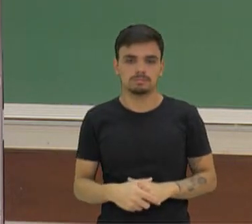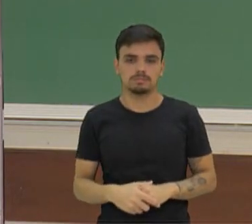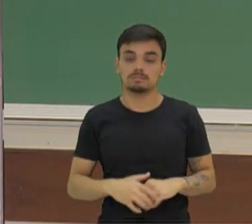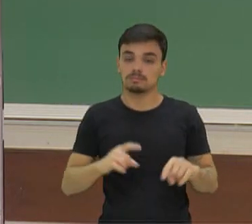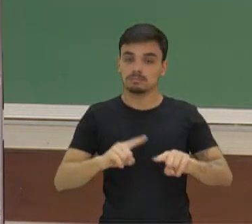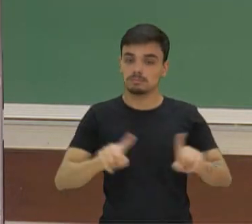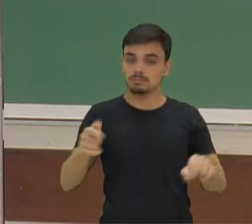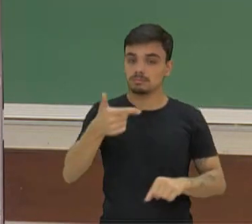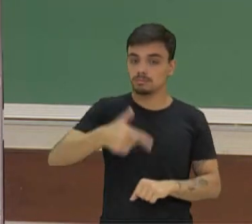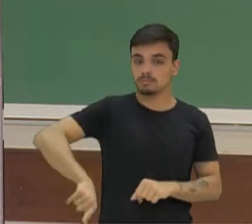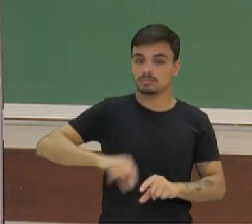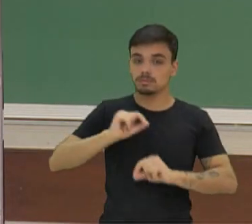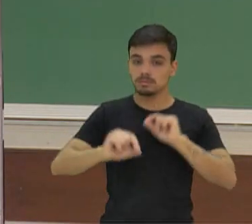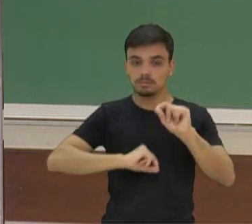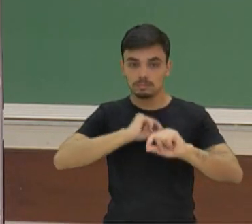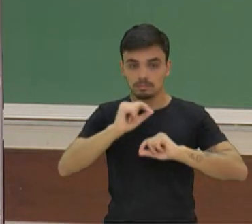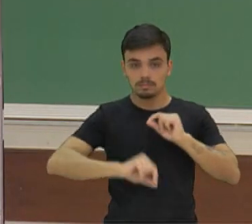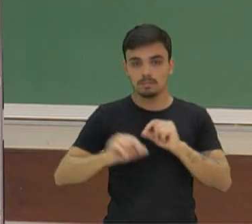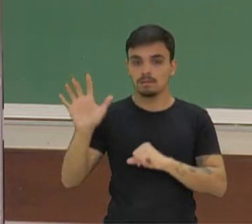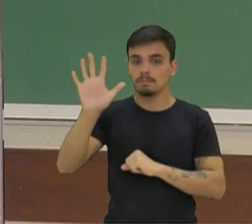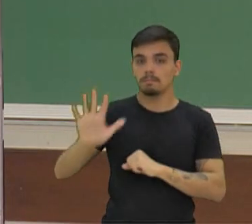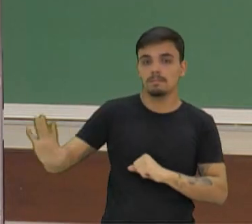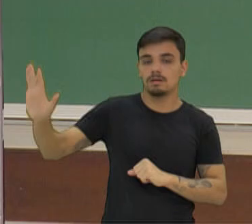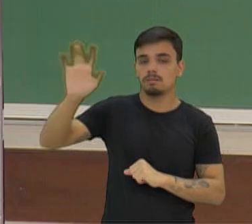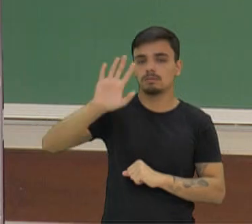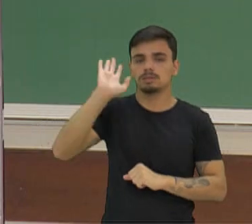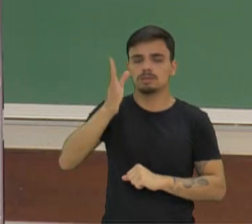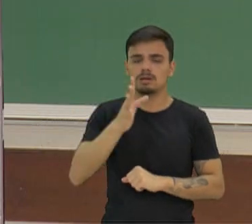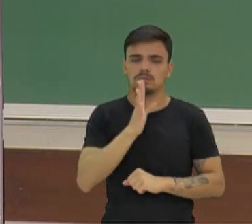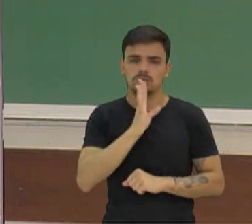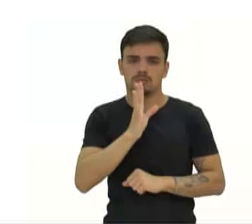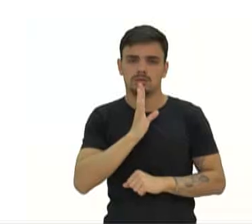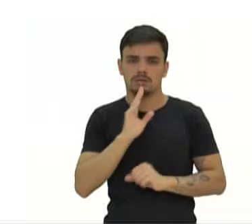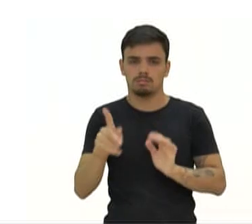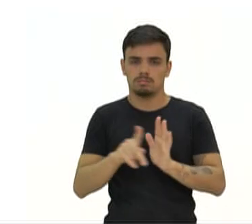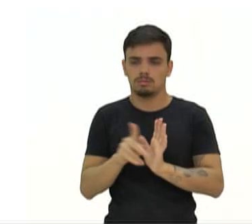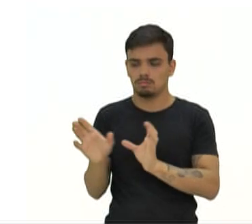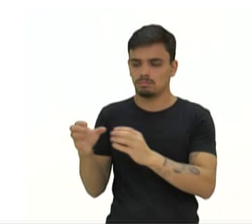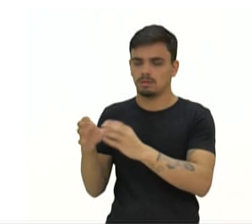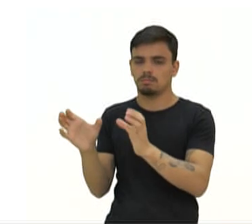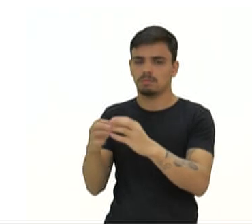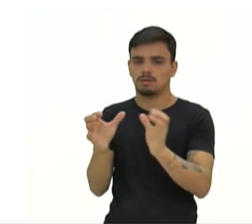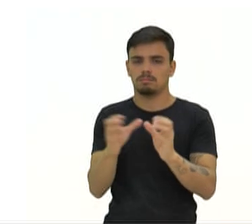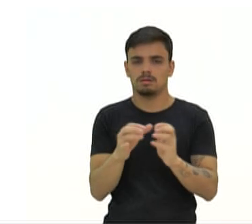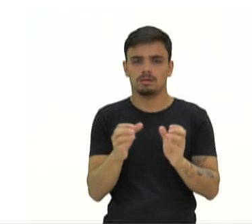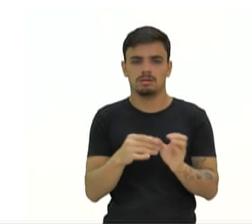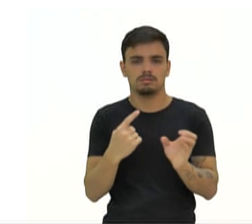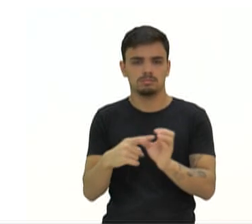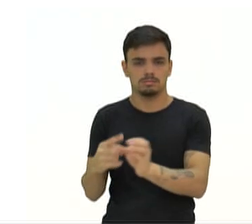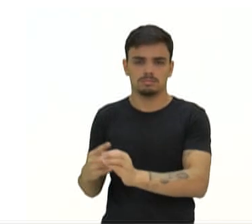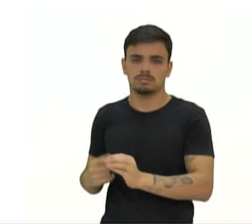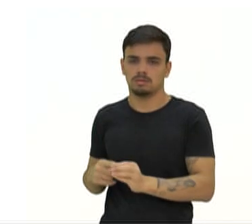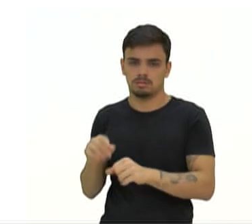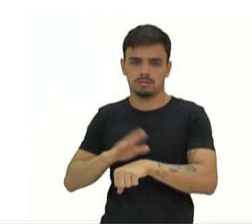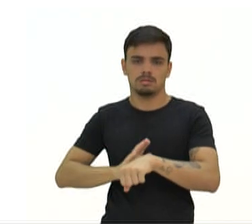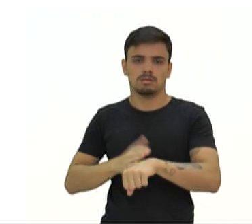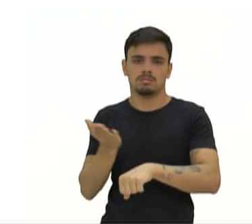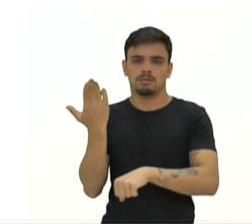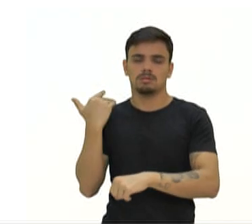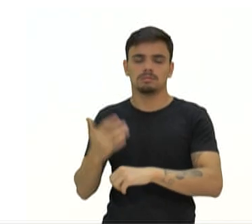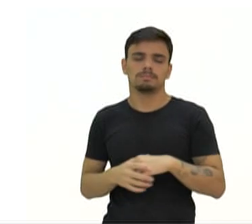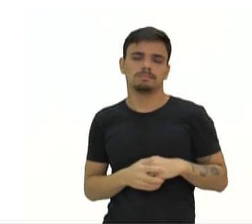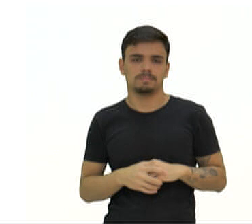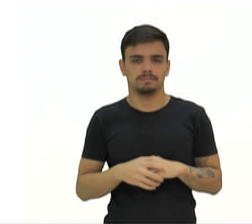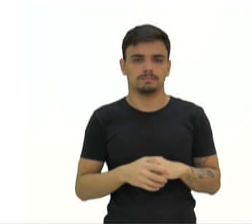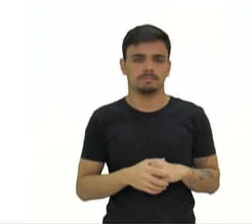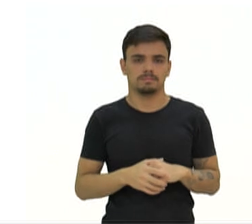Mais uma vez, um mapa que já nos é conhecido, o mapa das províncias brasileiras da época. E hoje o destaque